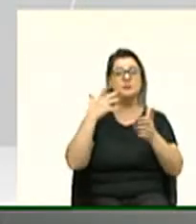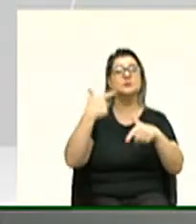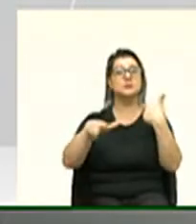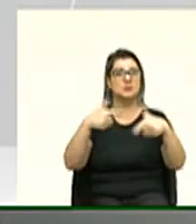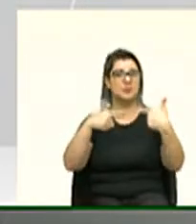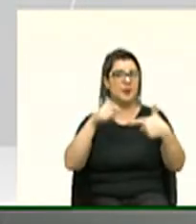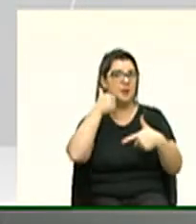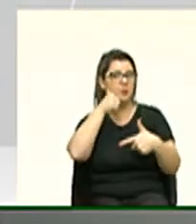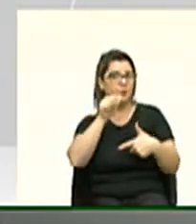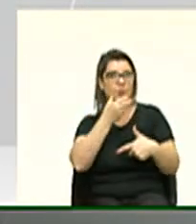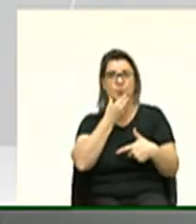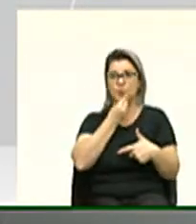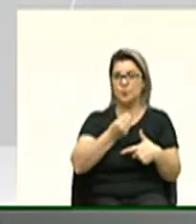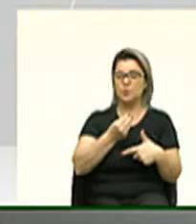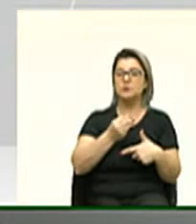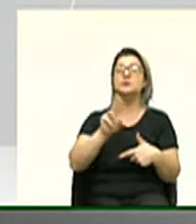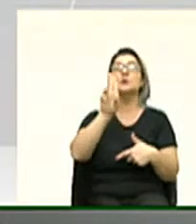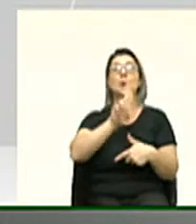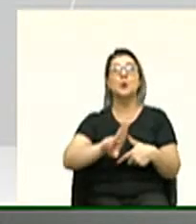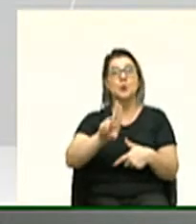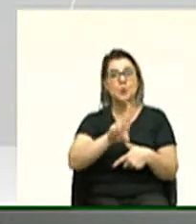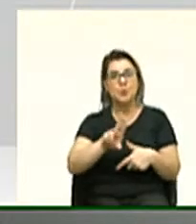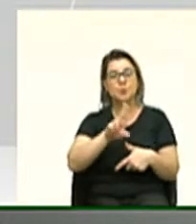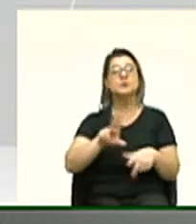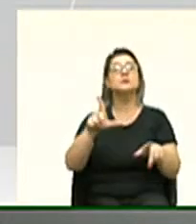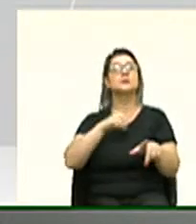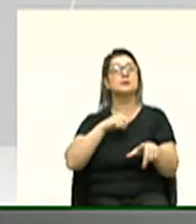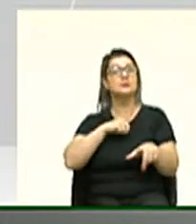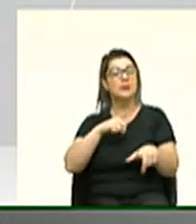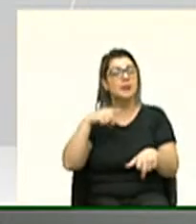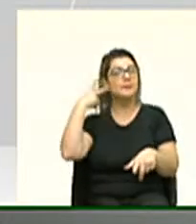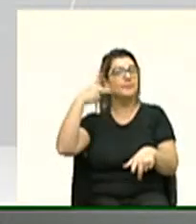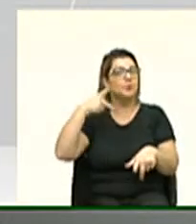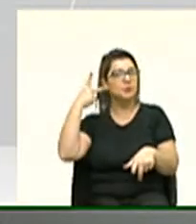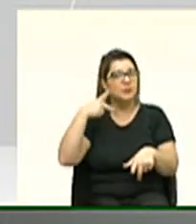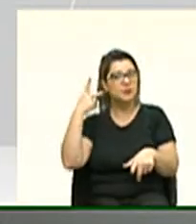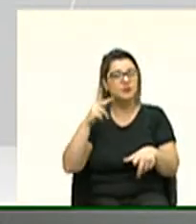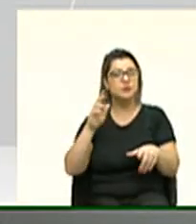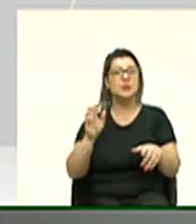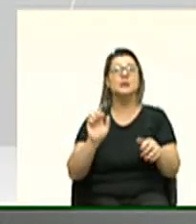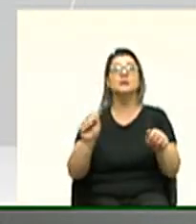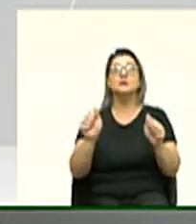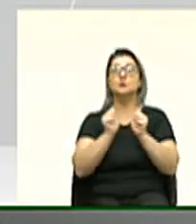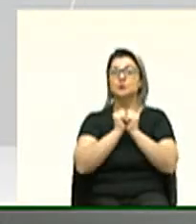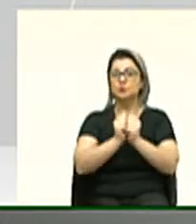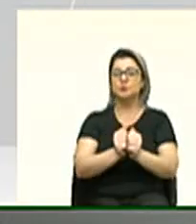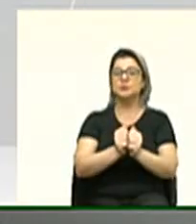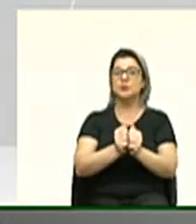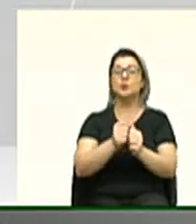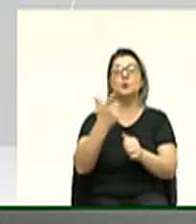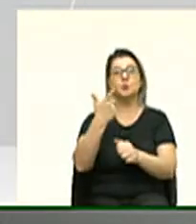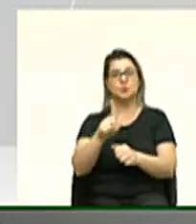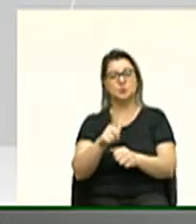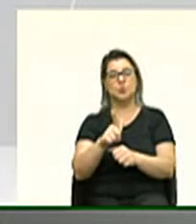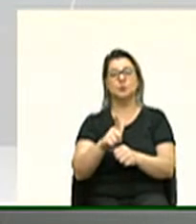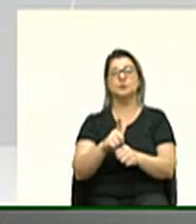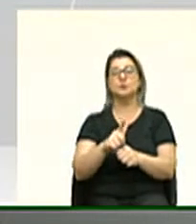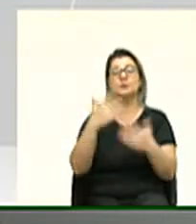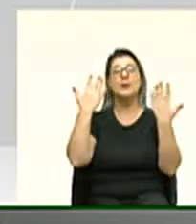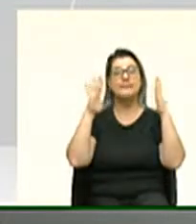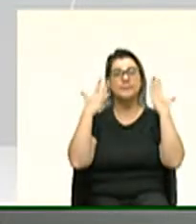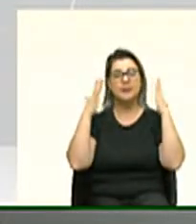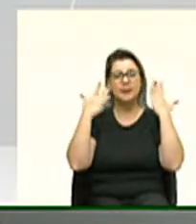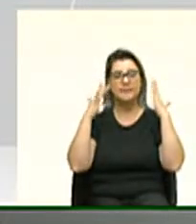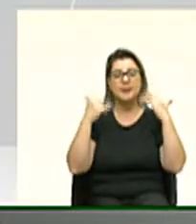condições de utilizá-los, tem que ter política, integração com os demais modais. Então, parabéns, Zé Nunes, votamos muito orgulhosos da